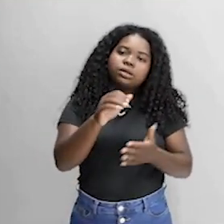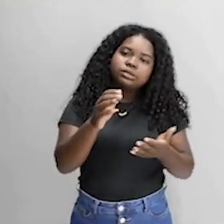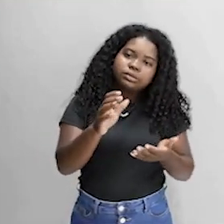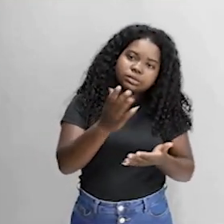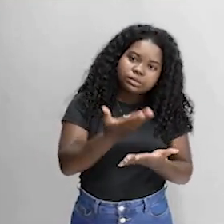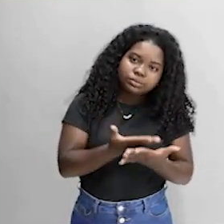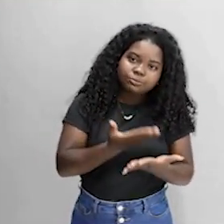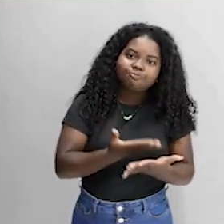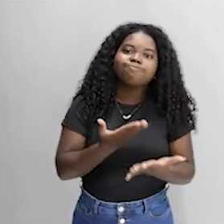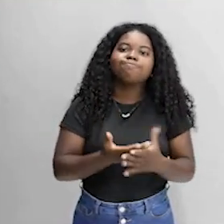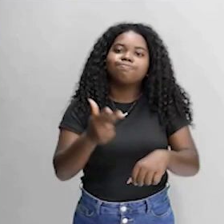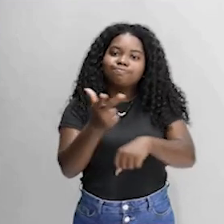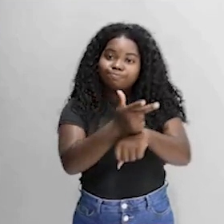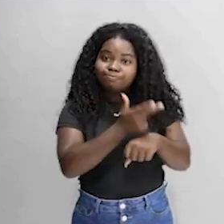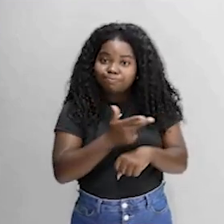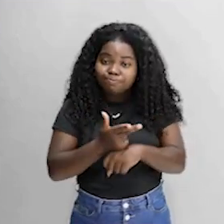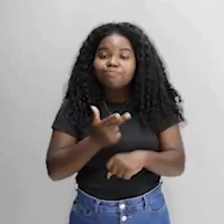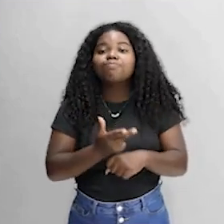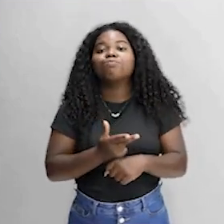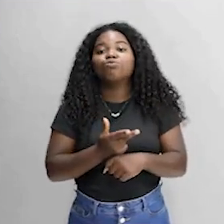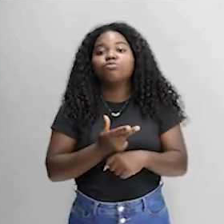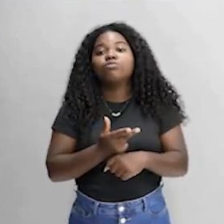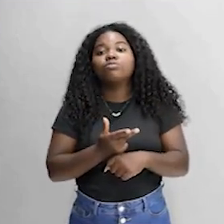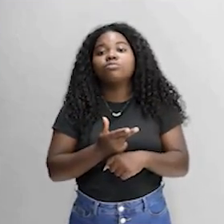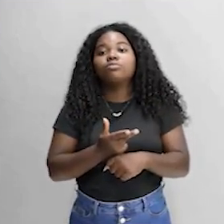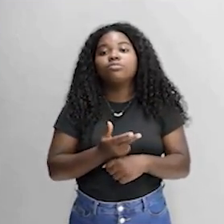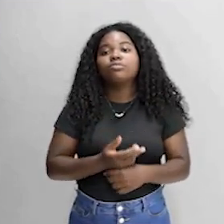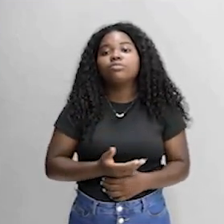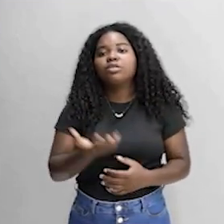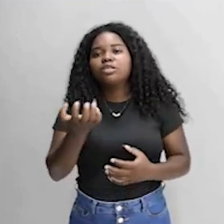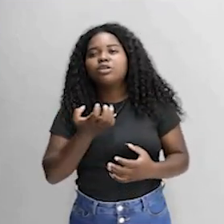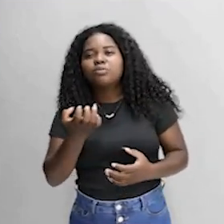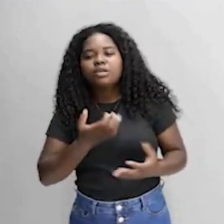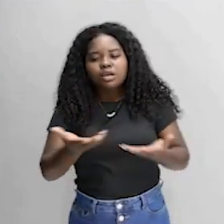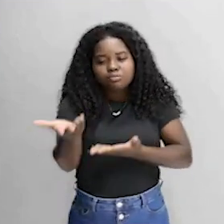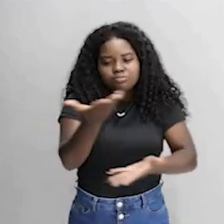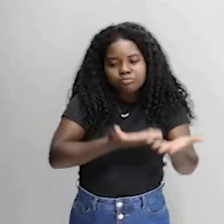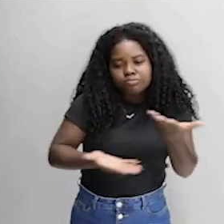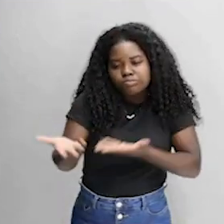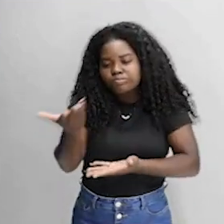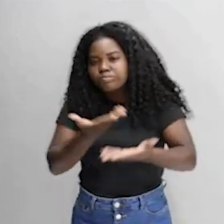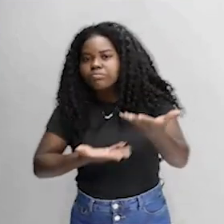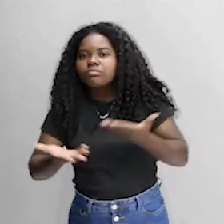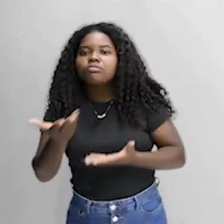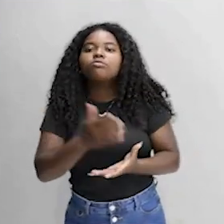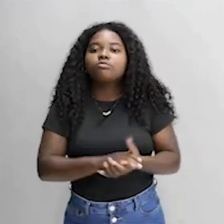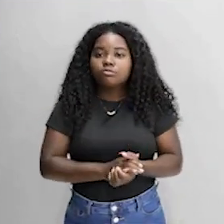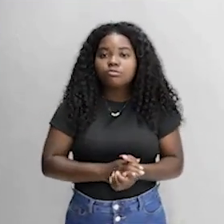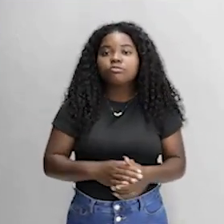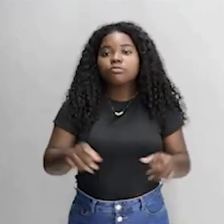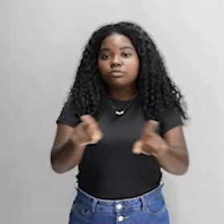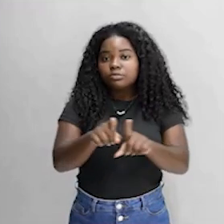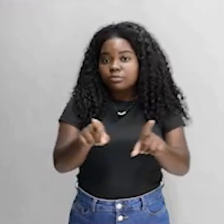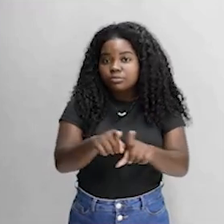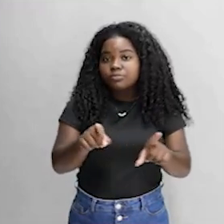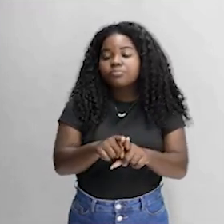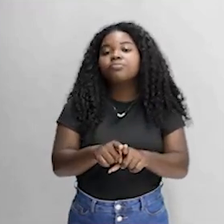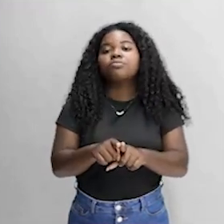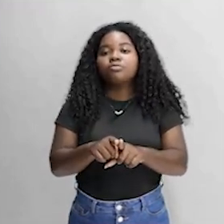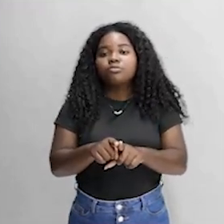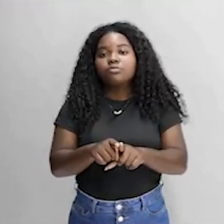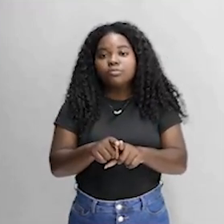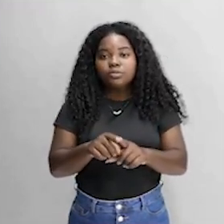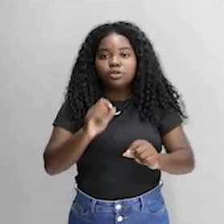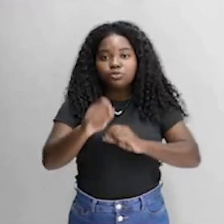a tua participação, eu quero a tua contribuição e eu quero a tua concentração. Por isto, para evitar a dispersão, eu quero te